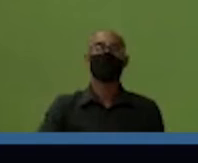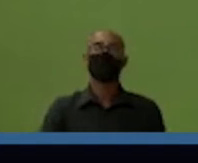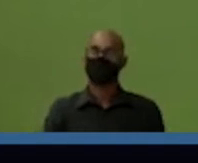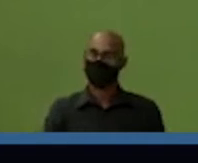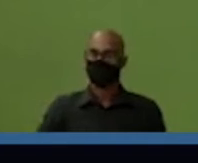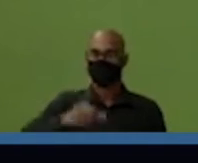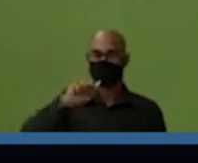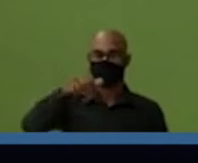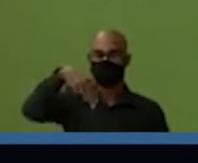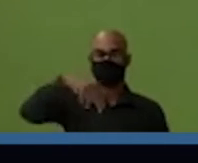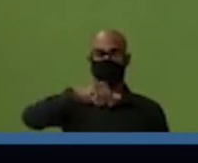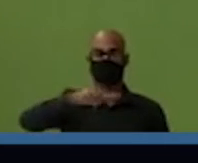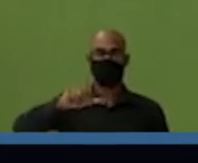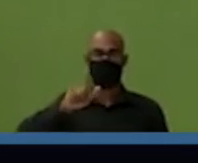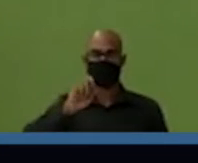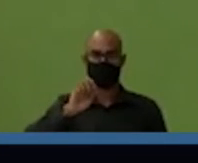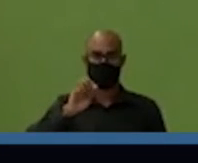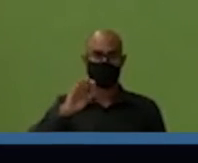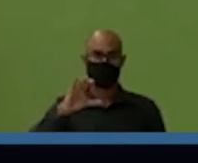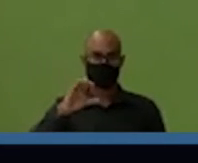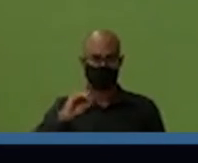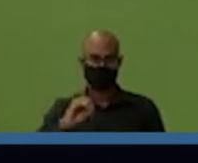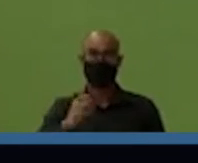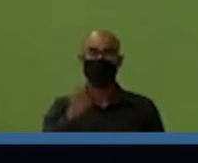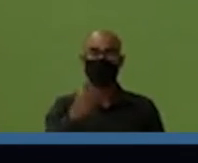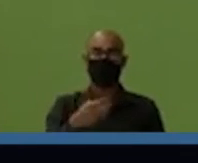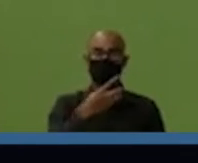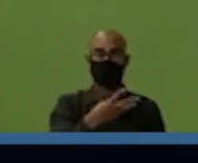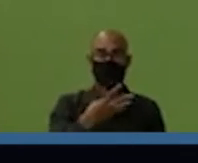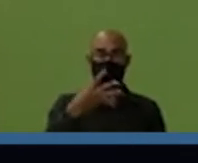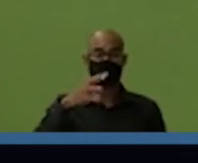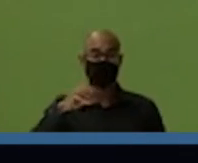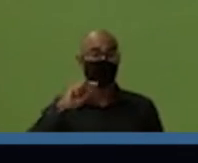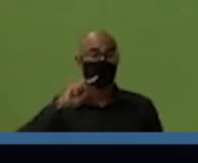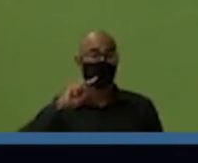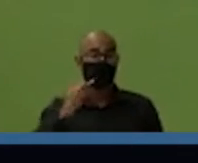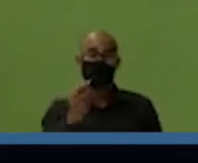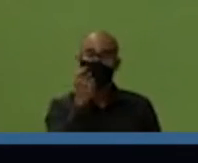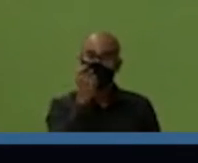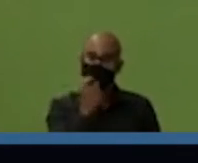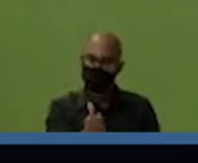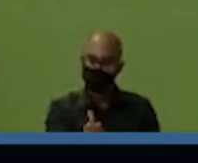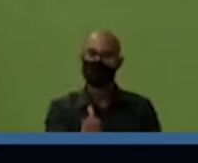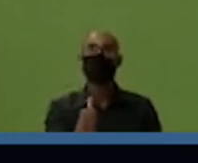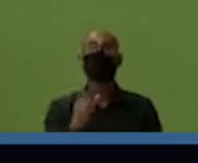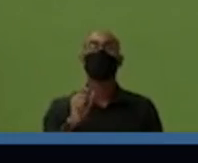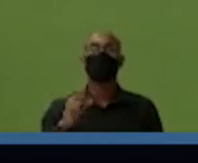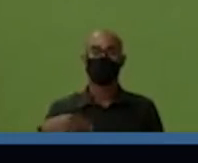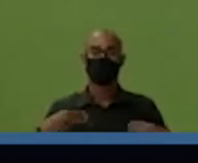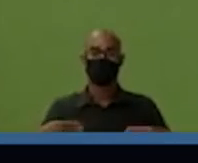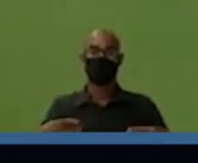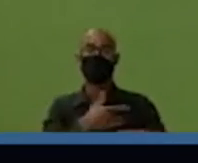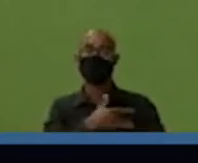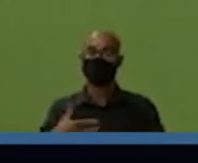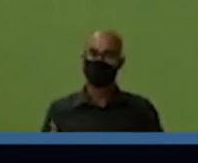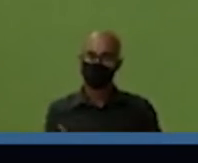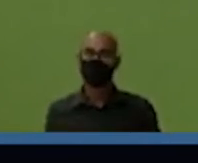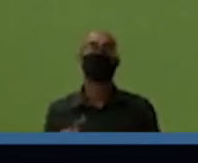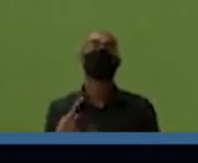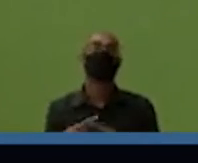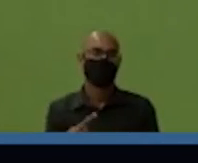Recebemos quase 340 mil unidades vinda do Ministério da Saúde. Isso foi fruto da